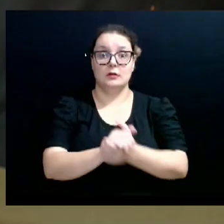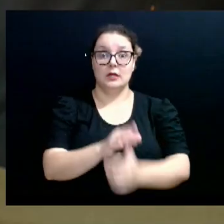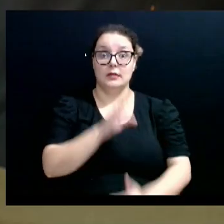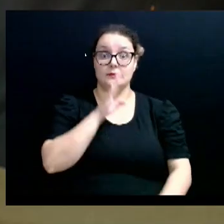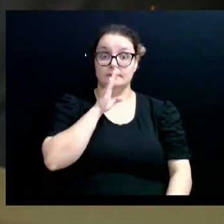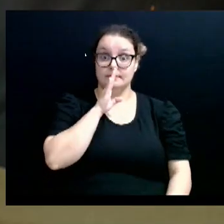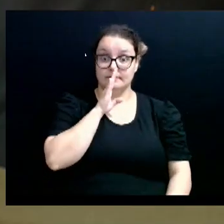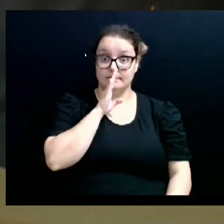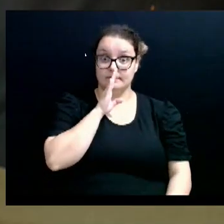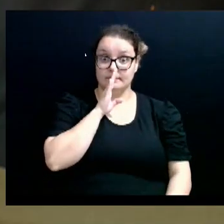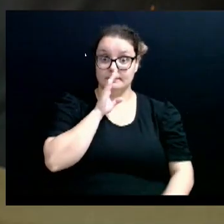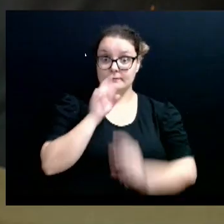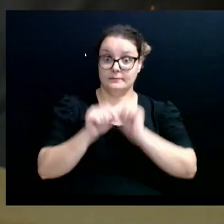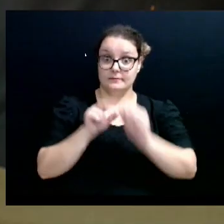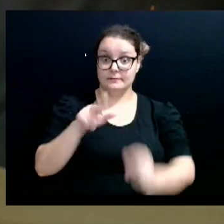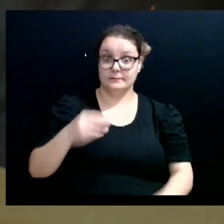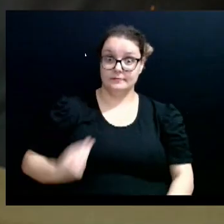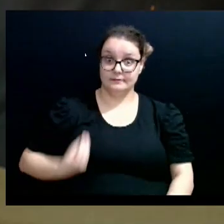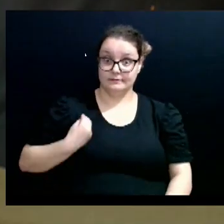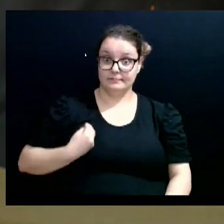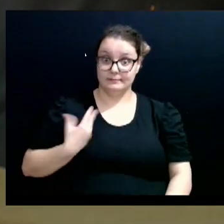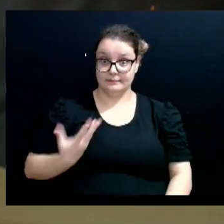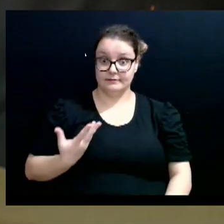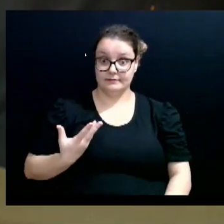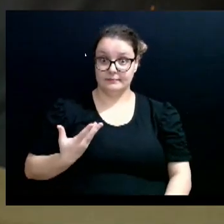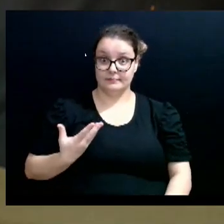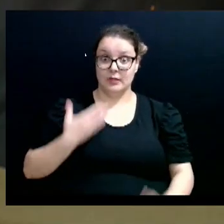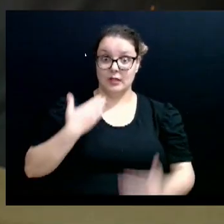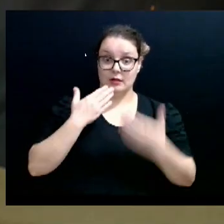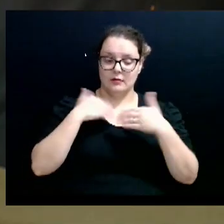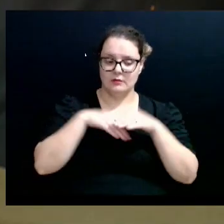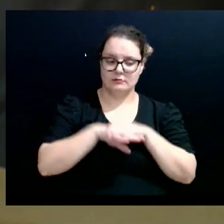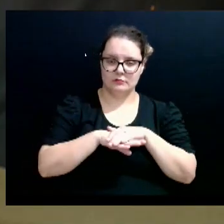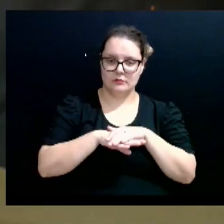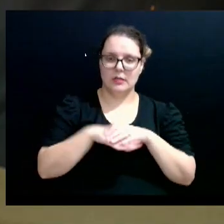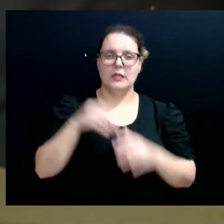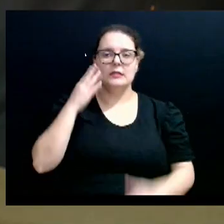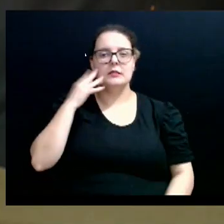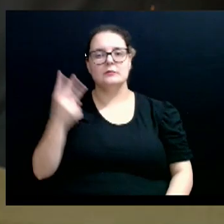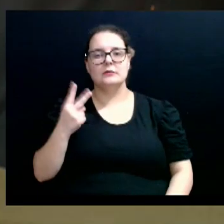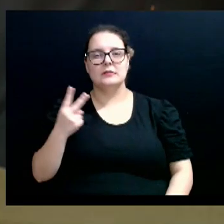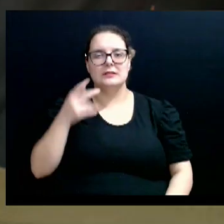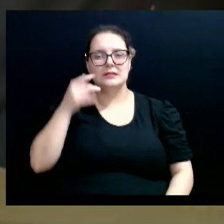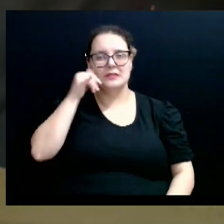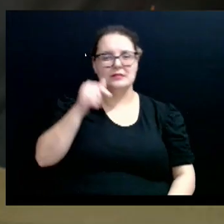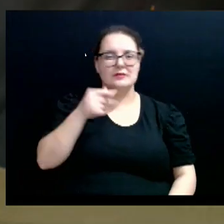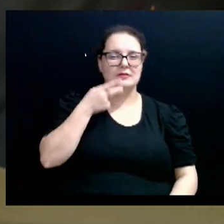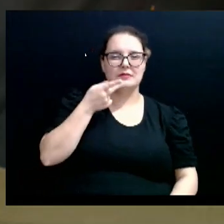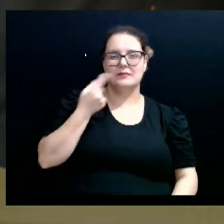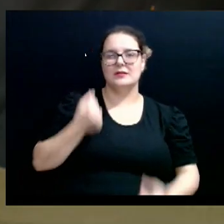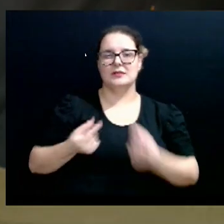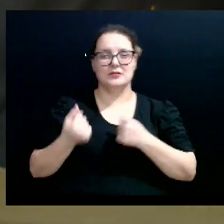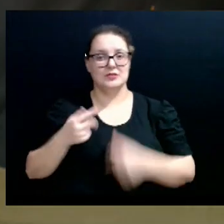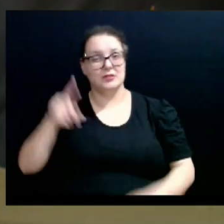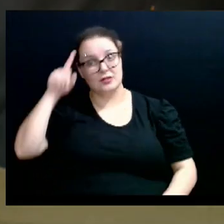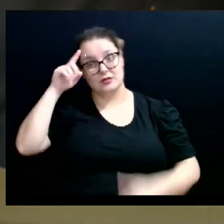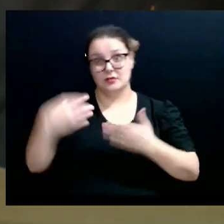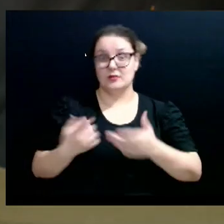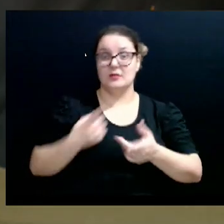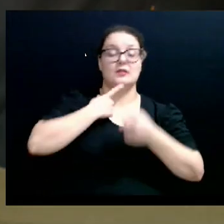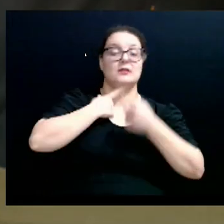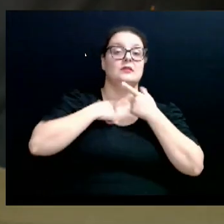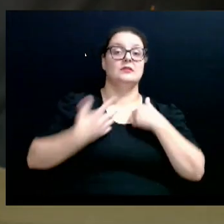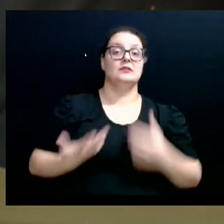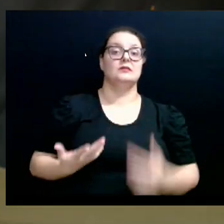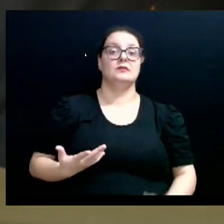passou por isso? Conversas adormecidas. Sabe aquele casal que evita falar sobre dinheiro, rotina, desejo, só para